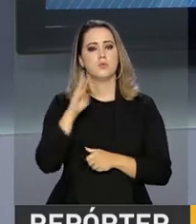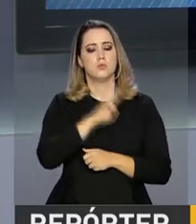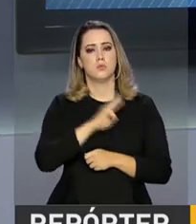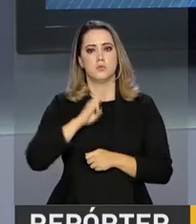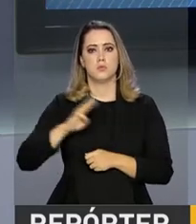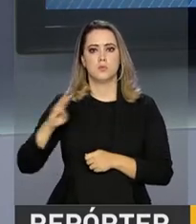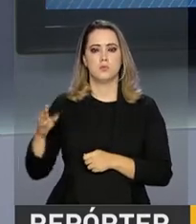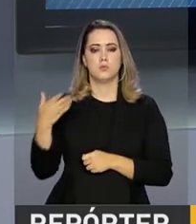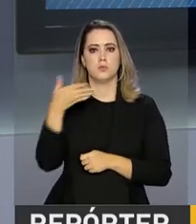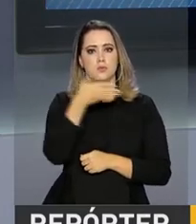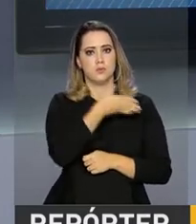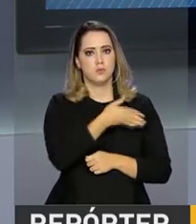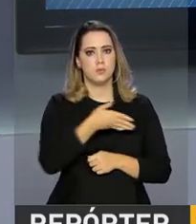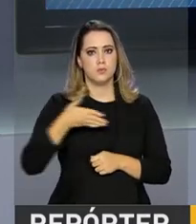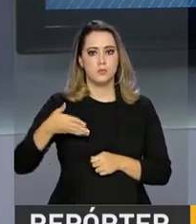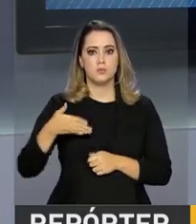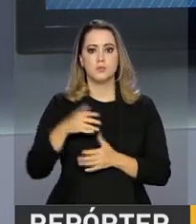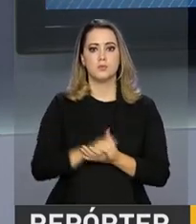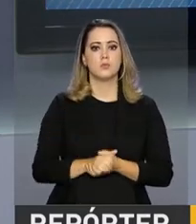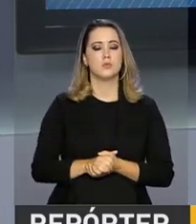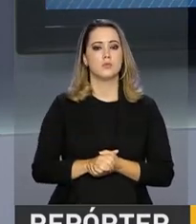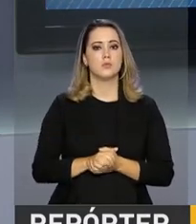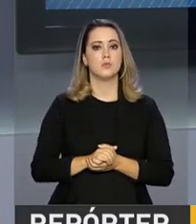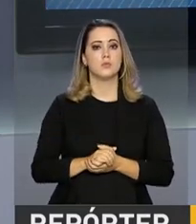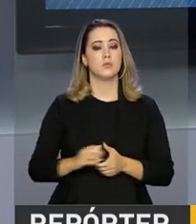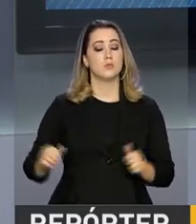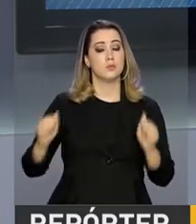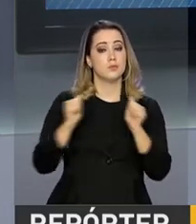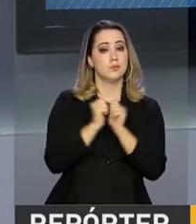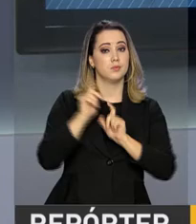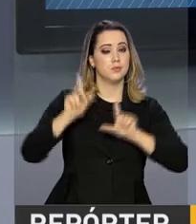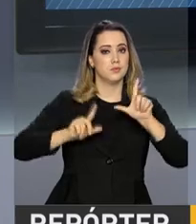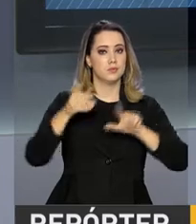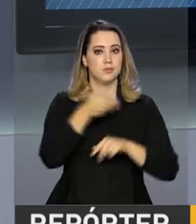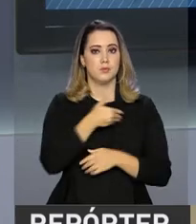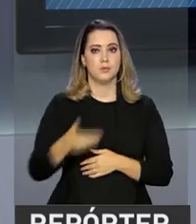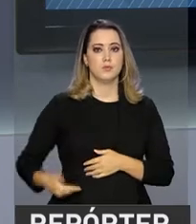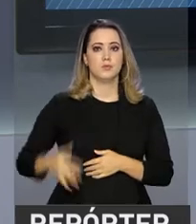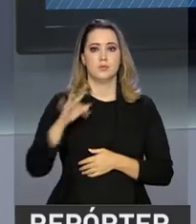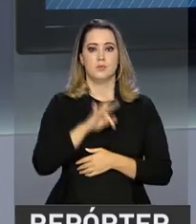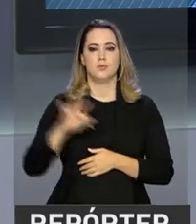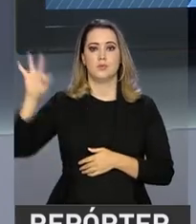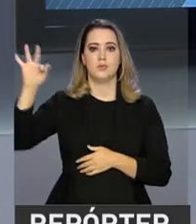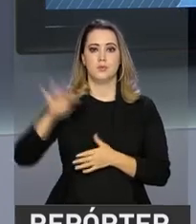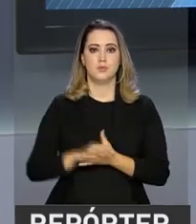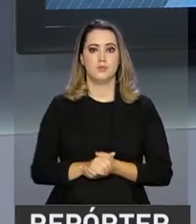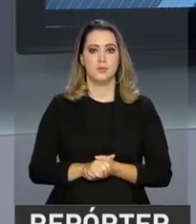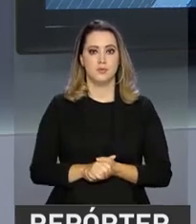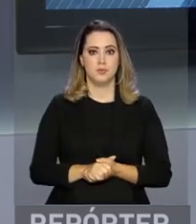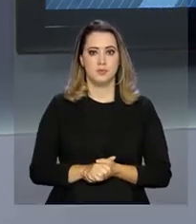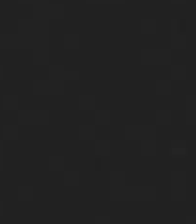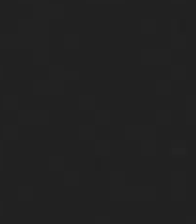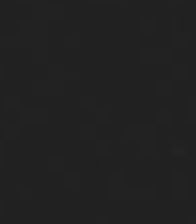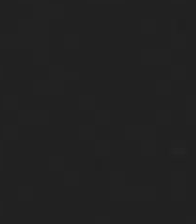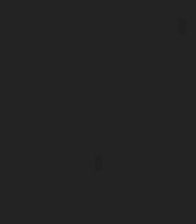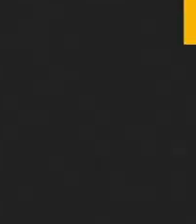também está na página da nbr na internet continue com a gente na nbr a tv do governo federal